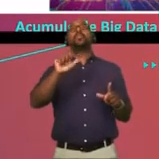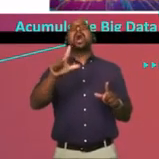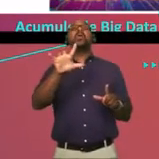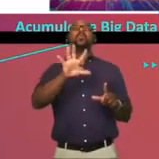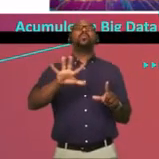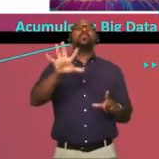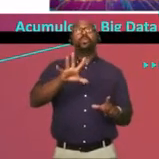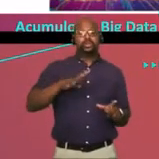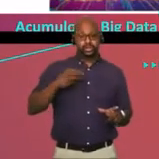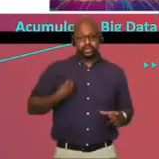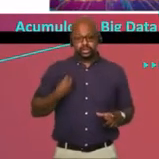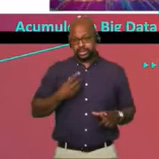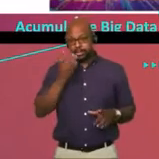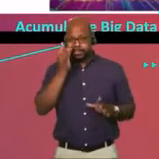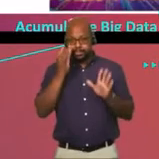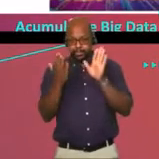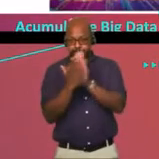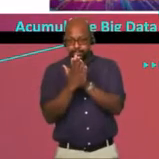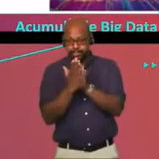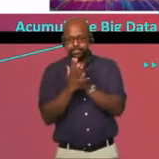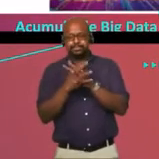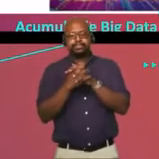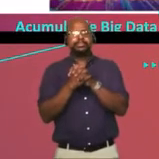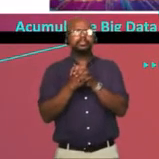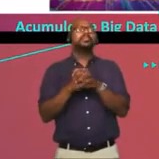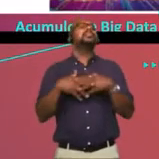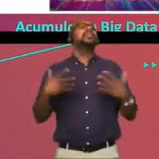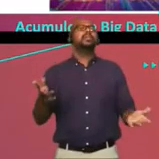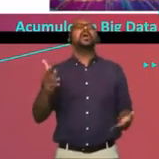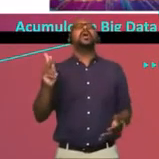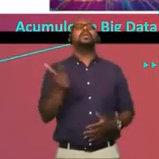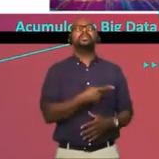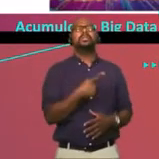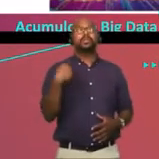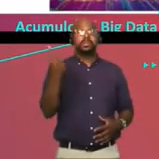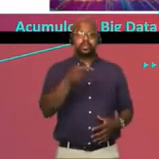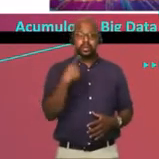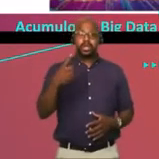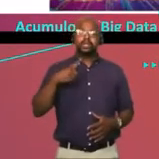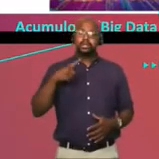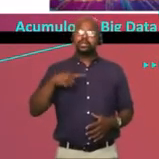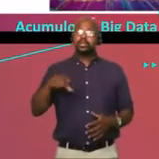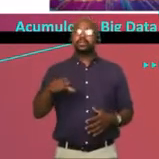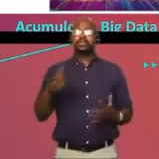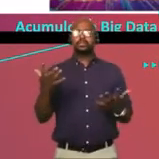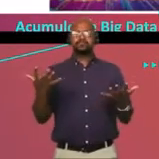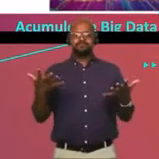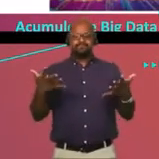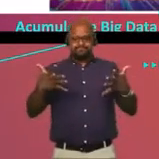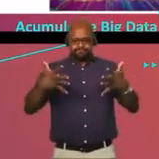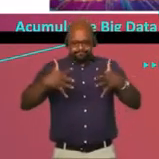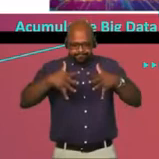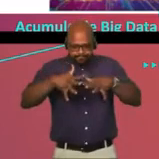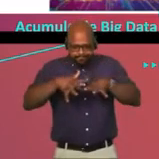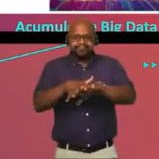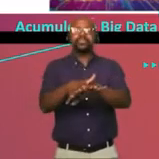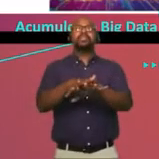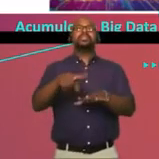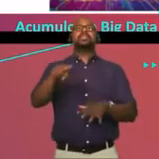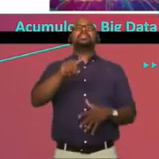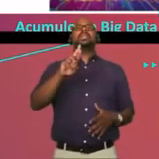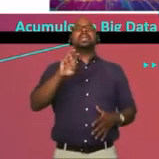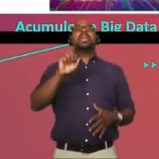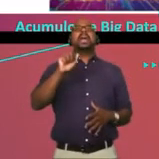aqui presencialmente tá então o que que vai acontecer vai acontecer que nós estamos tendo uma interpenetração dessas